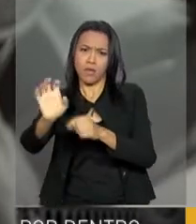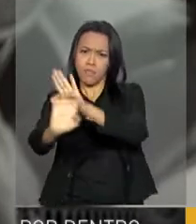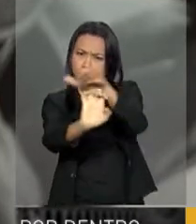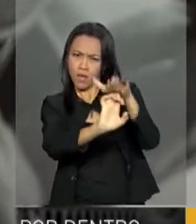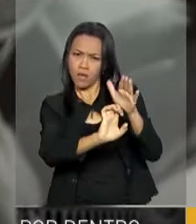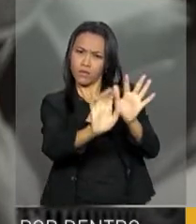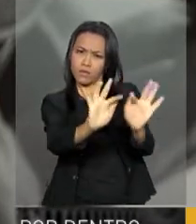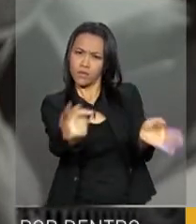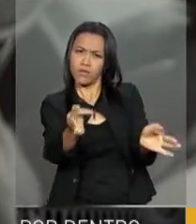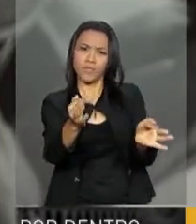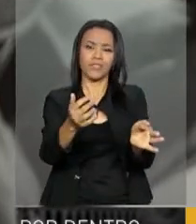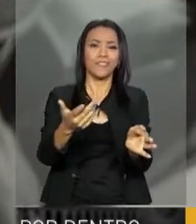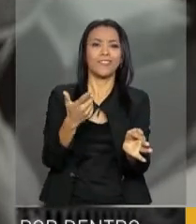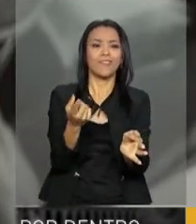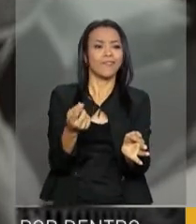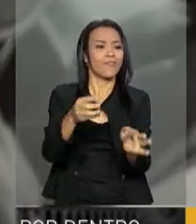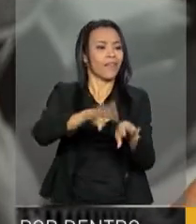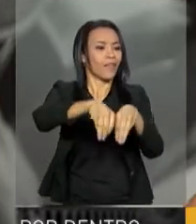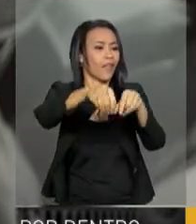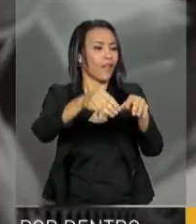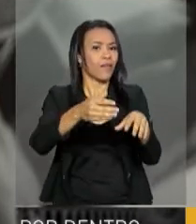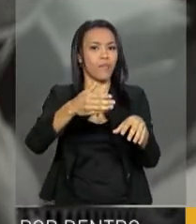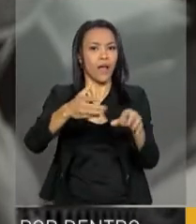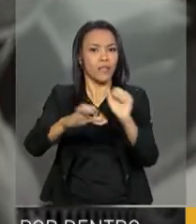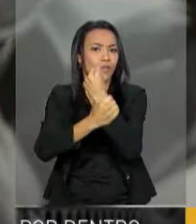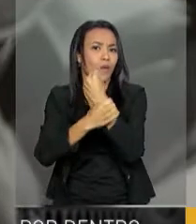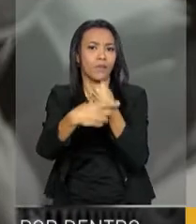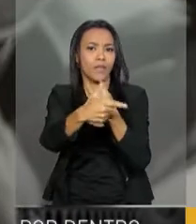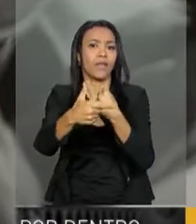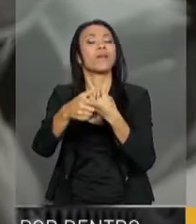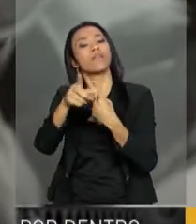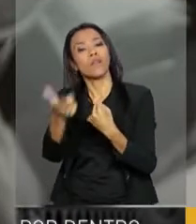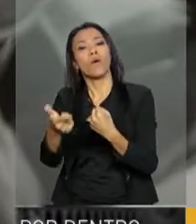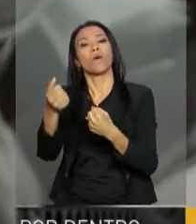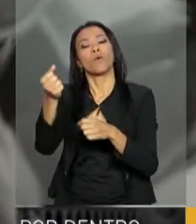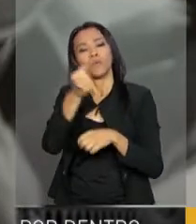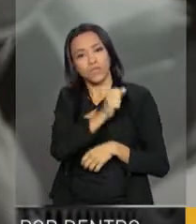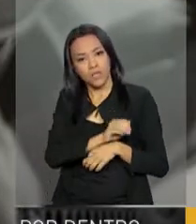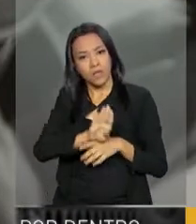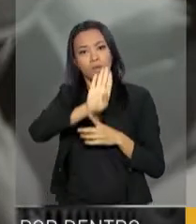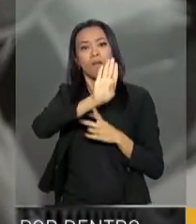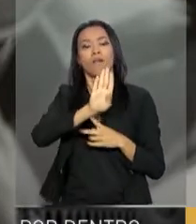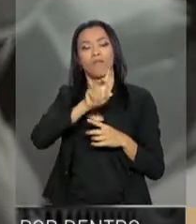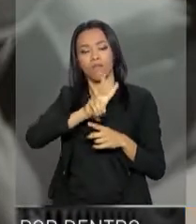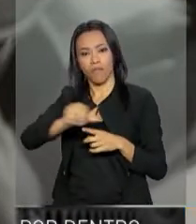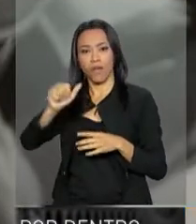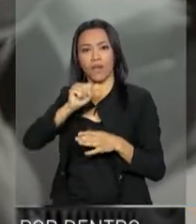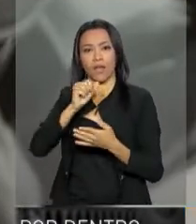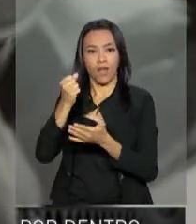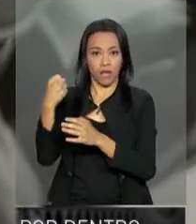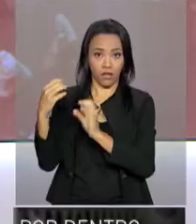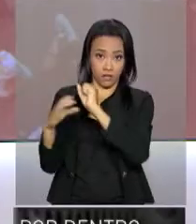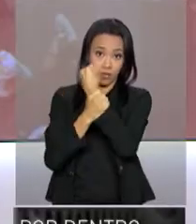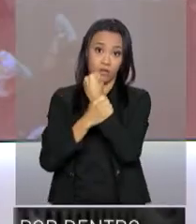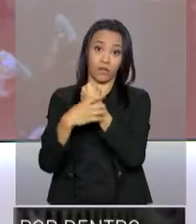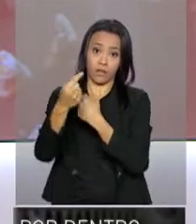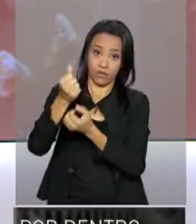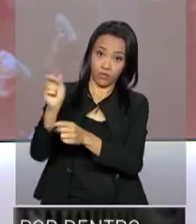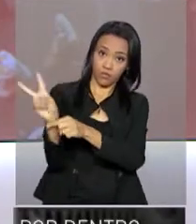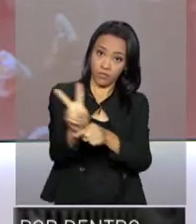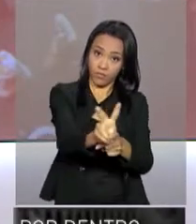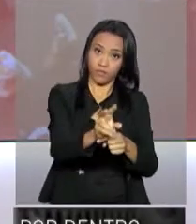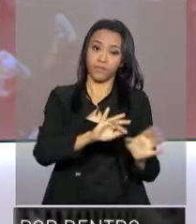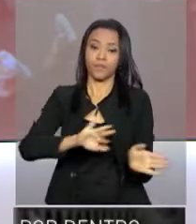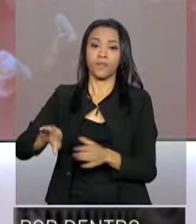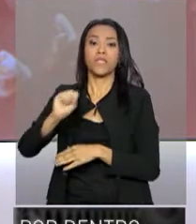têm bens para dar em garantia, o Sebrae dará o aval do fundo de aval do Sebrae. Se